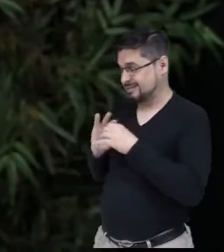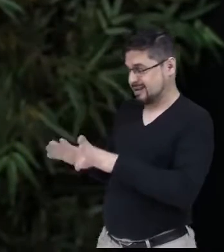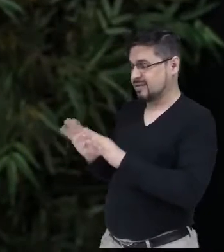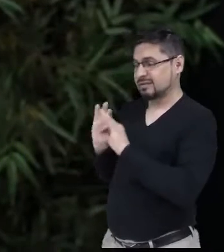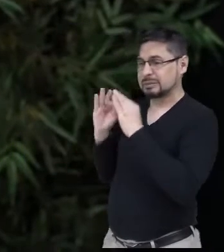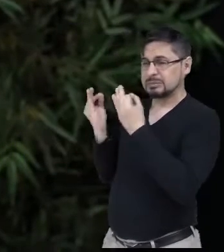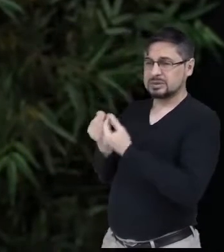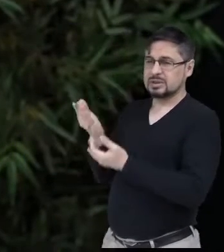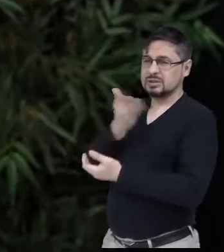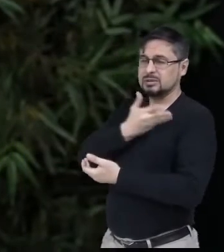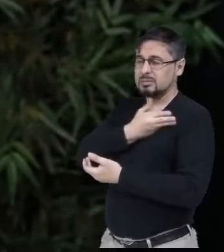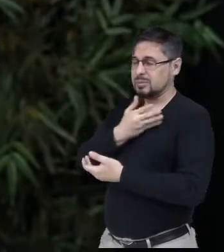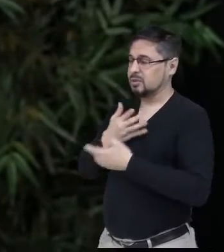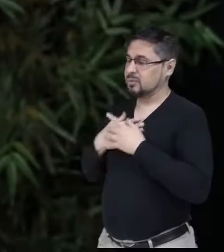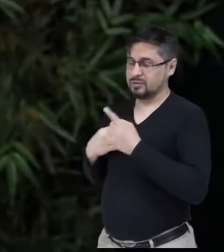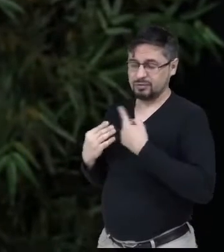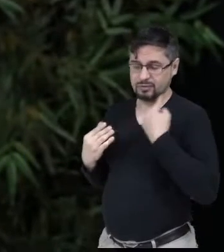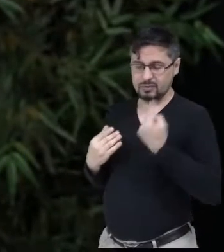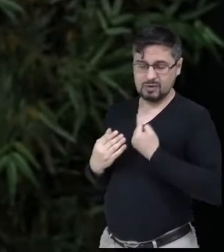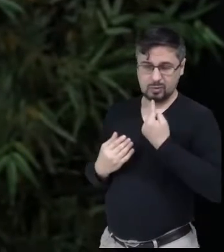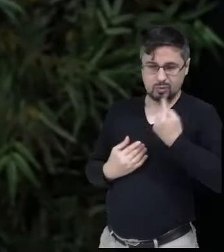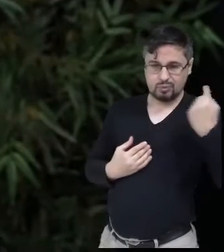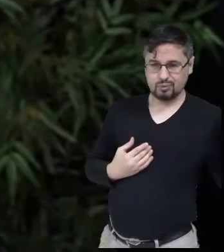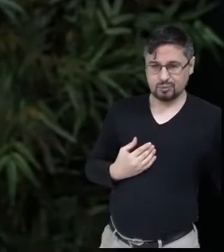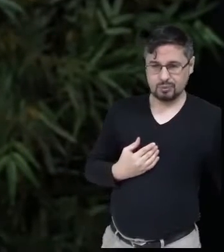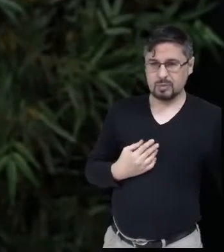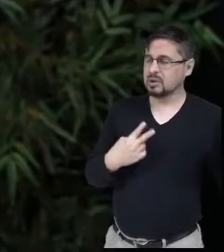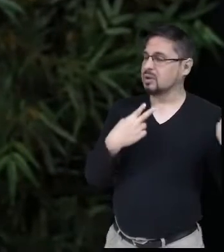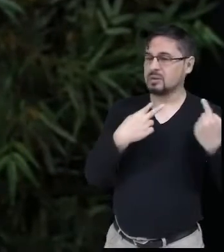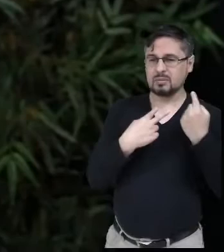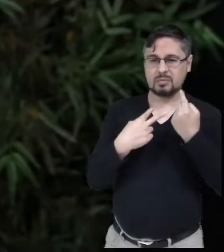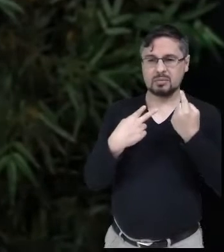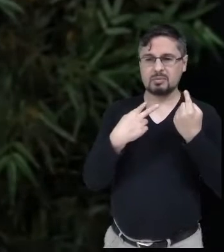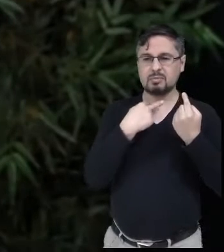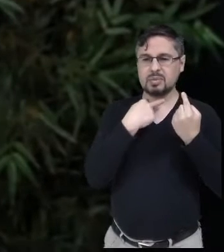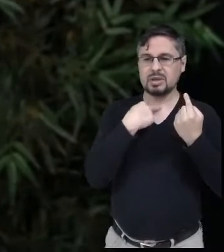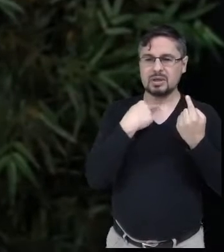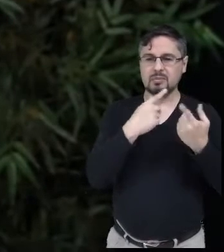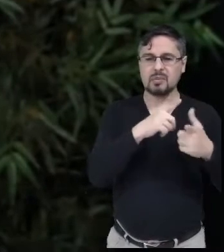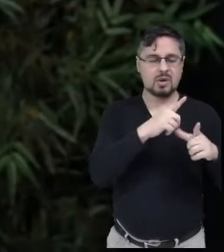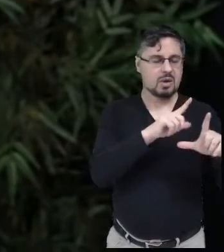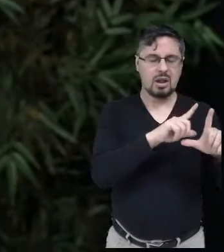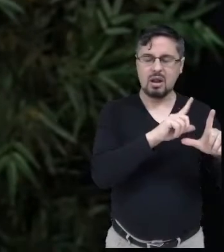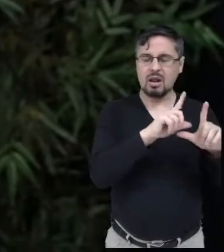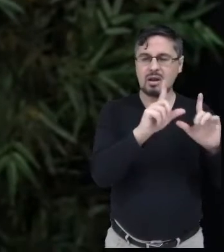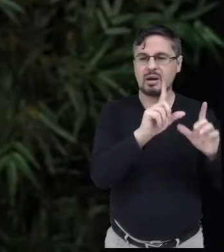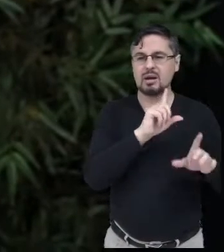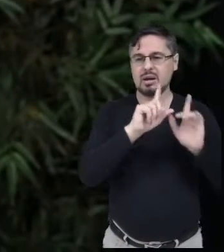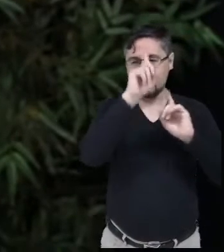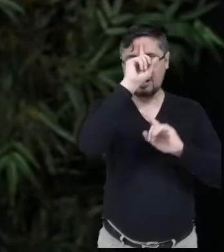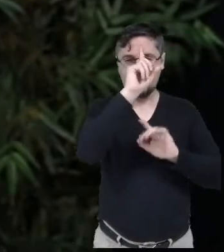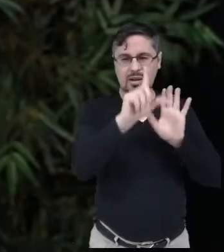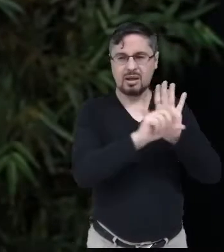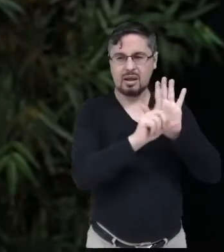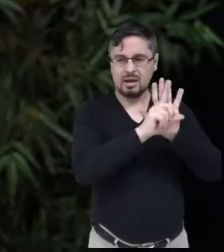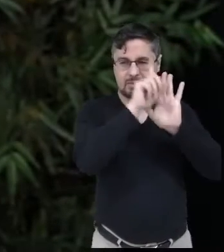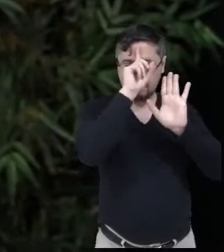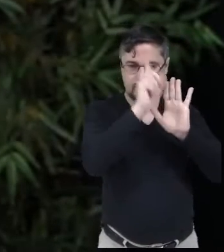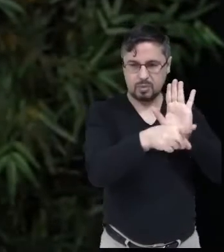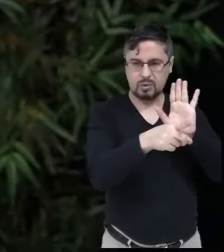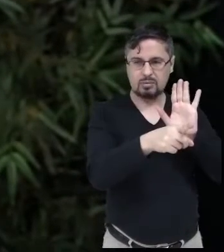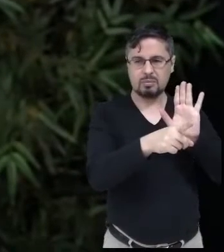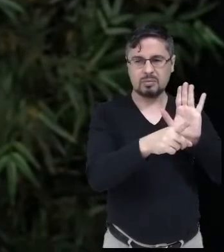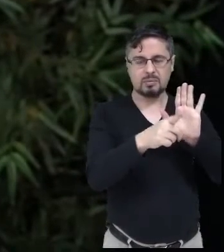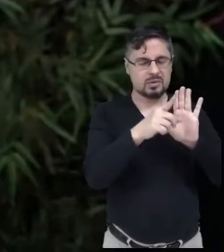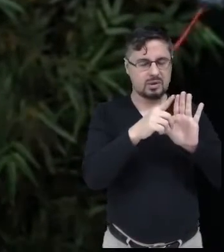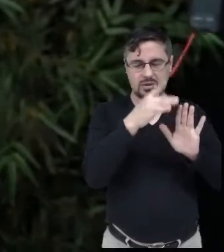em pleno ostracismo. Era ilegal um leproso se aproximar a pelo menos 15 metros de uma pessoa limpa. Se fosse um